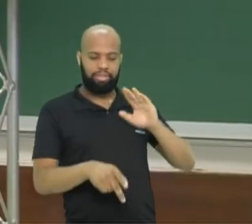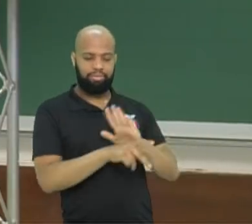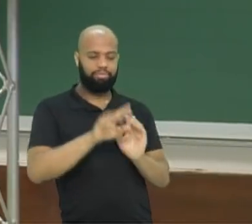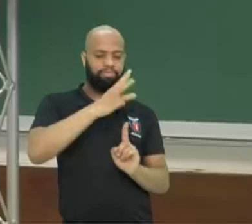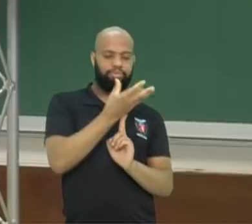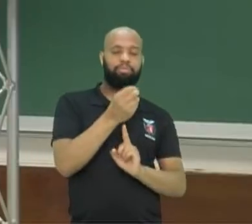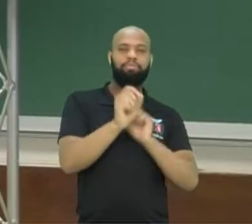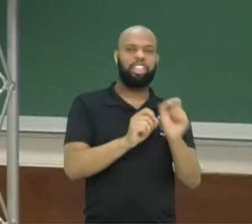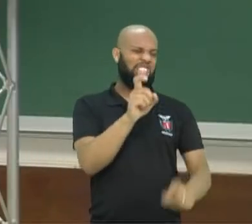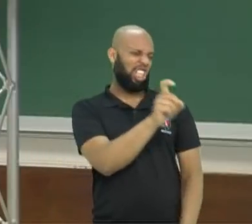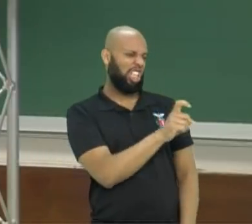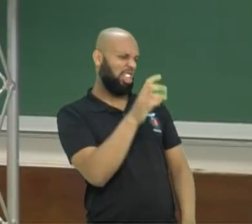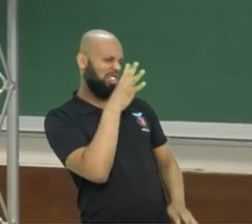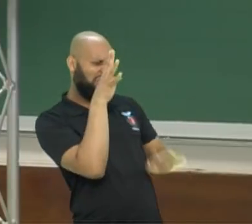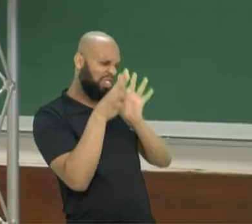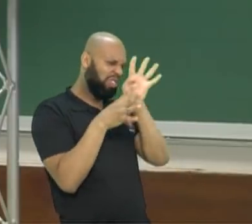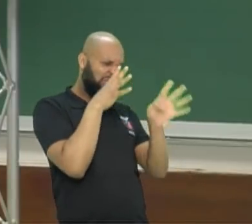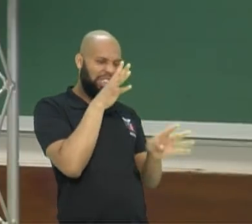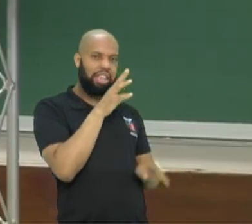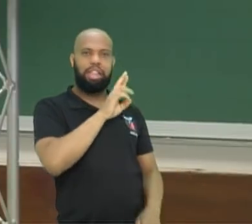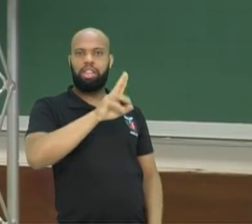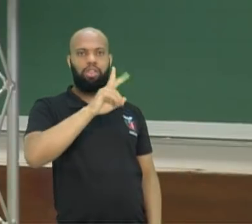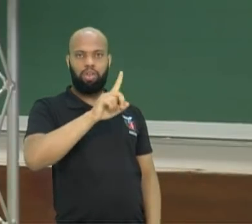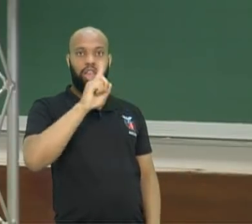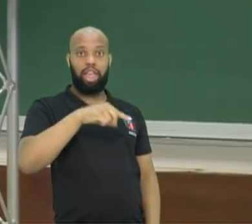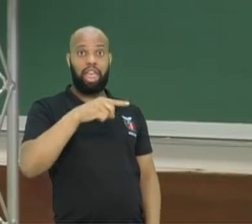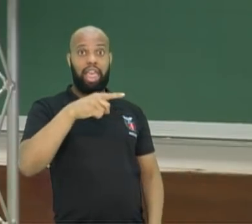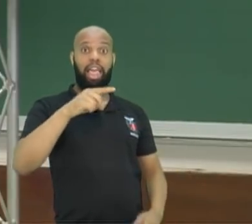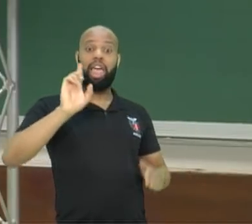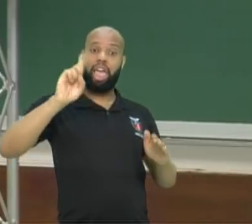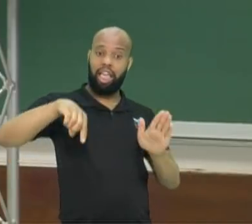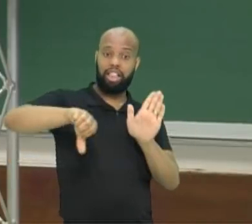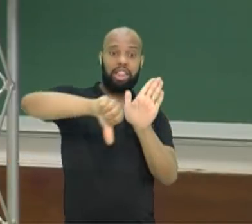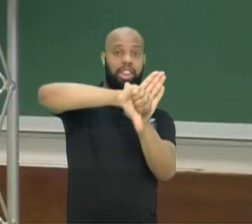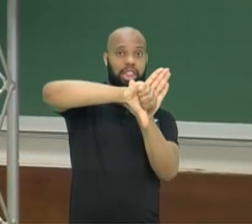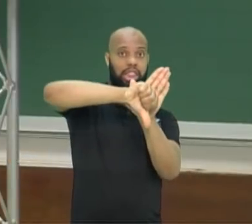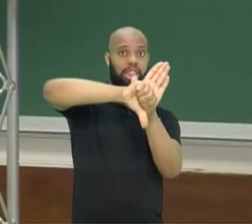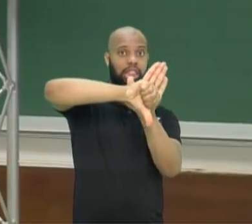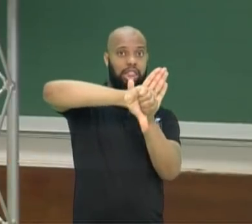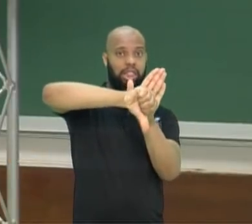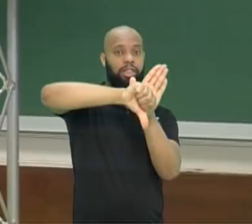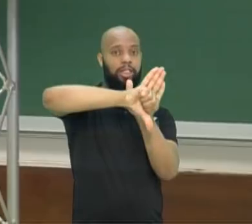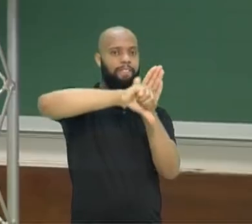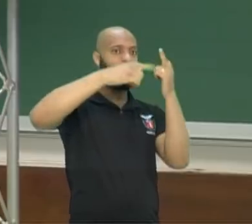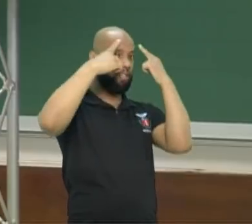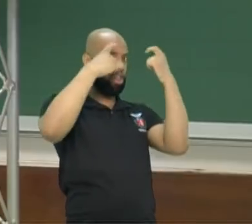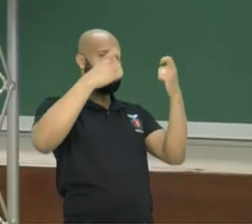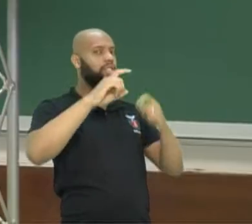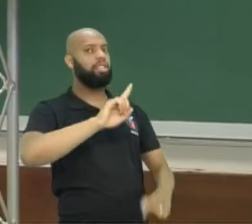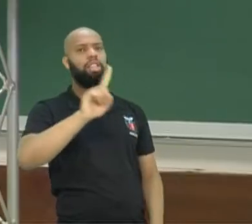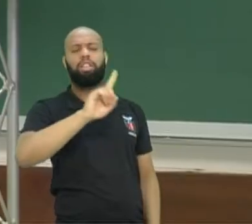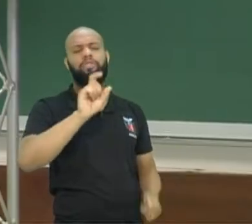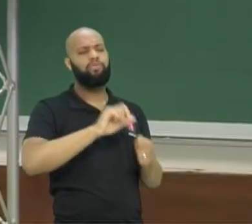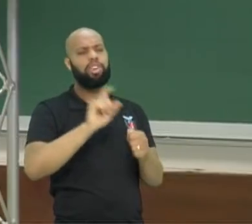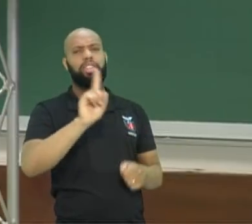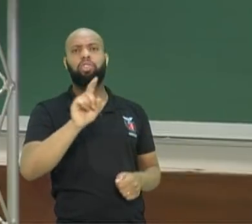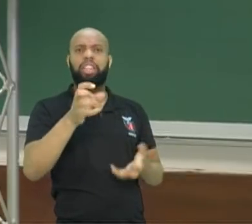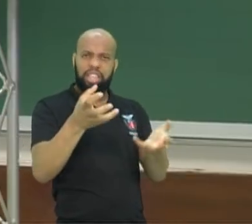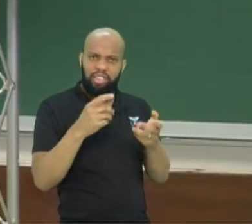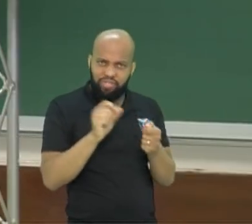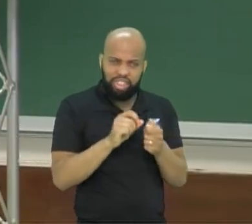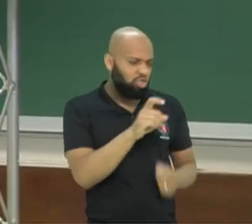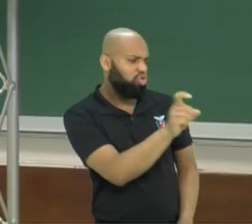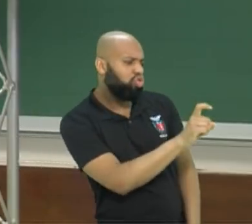arte? Pichação. Pichação não é arte, pichação é crime, certo? É vandalismo, então não pratique. Você quer fazer